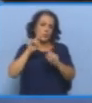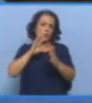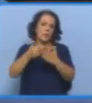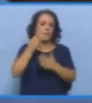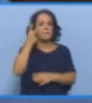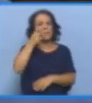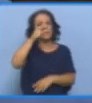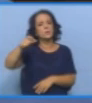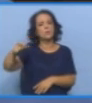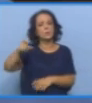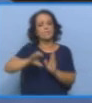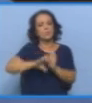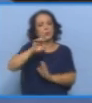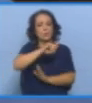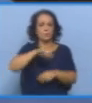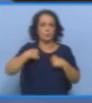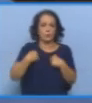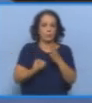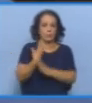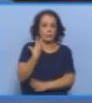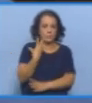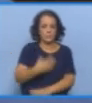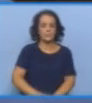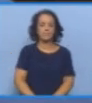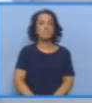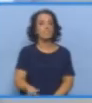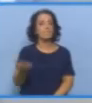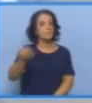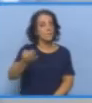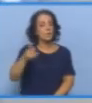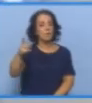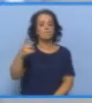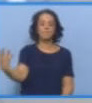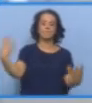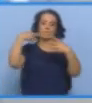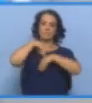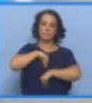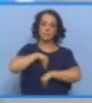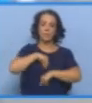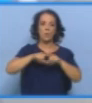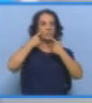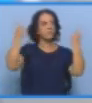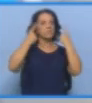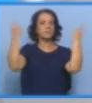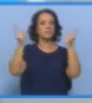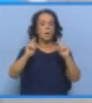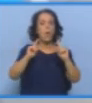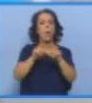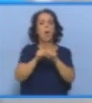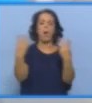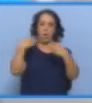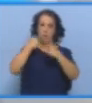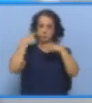pessoas, pelas condições de vida que ele próprio criou. Sim, de facto, ele vivia a dimensão da profecia, não apenas como denúncia, mas também como pela